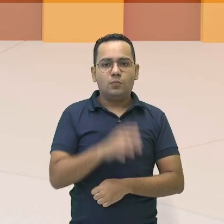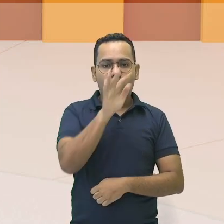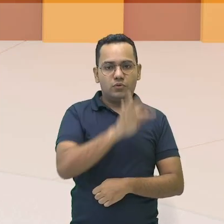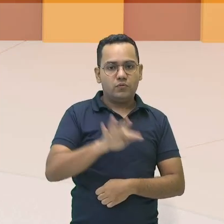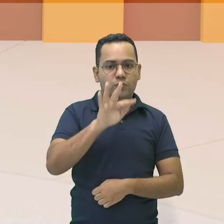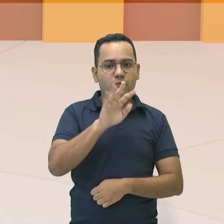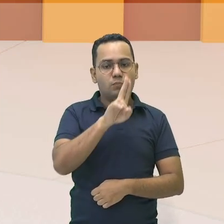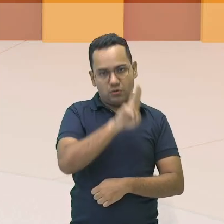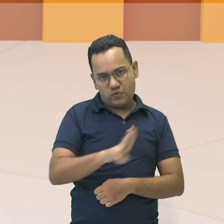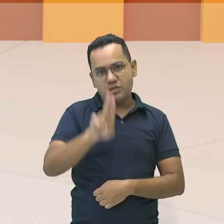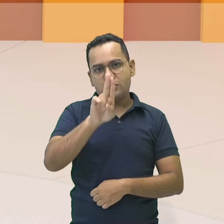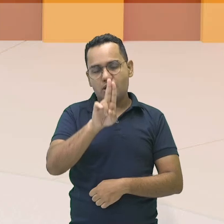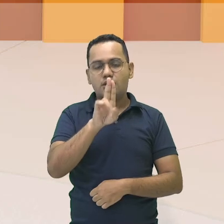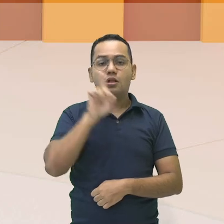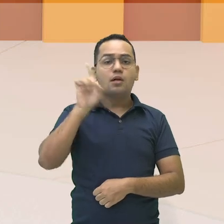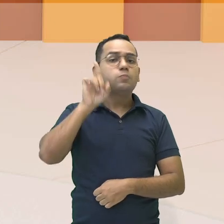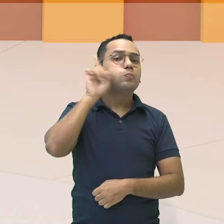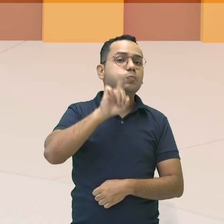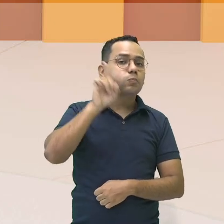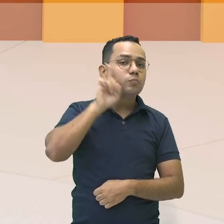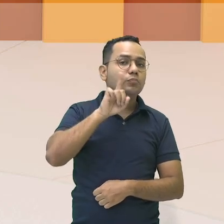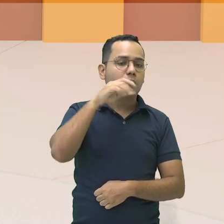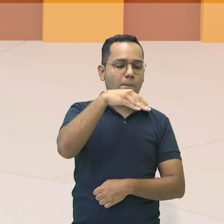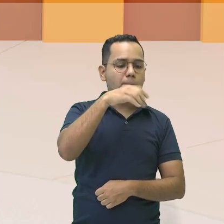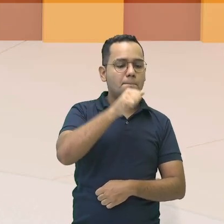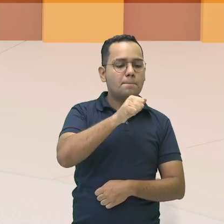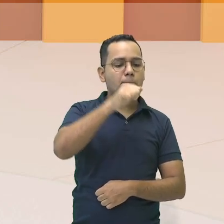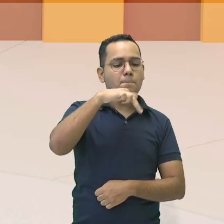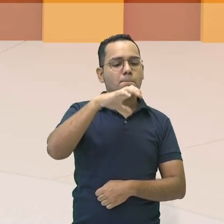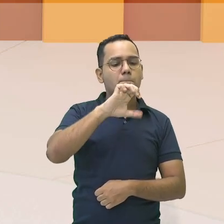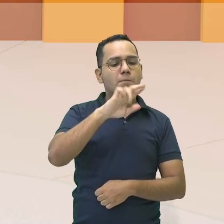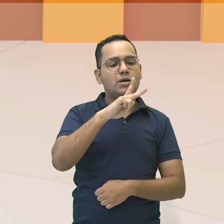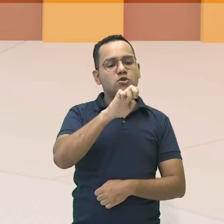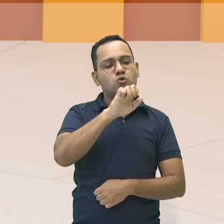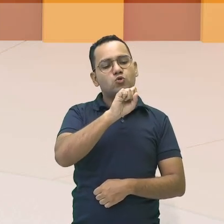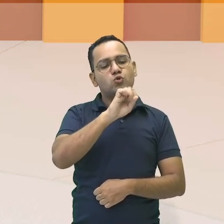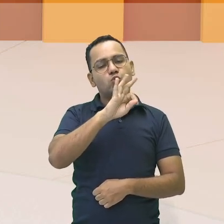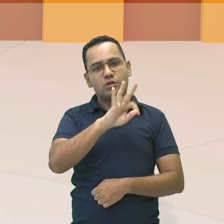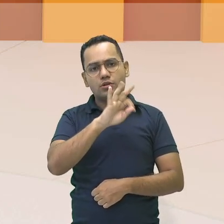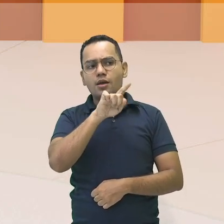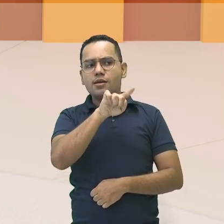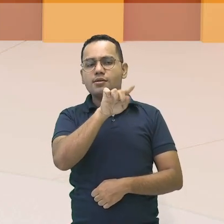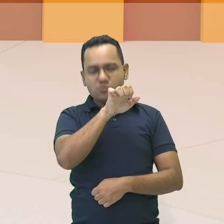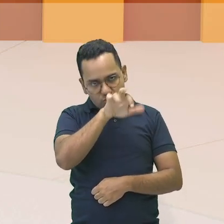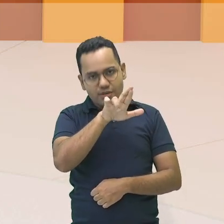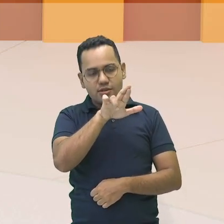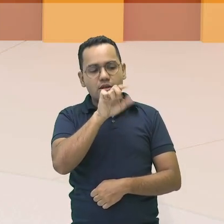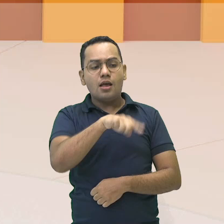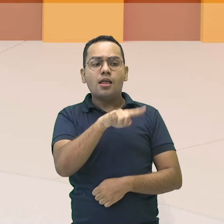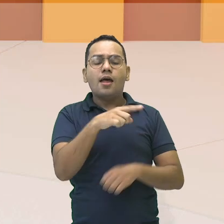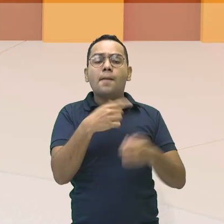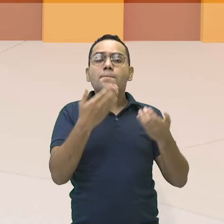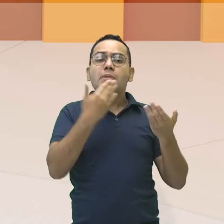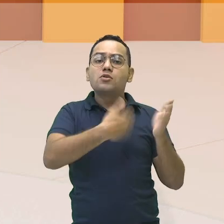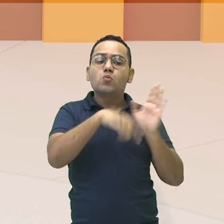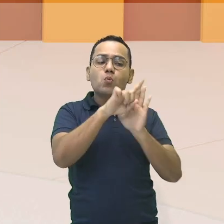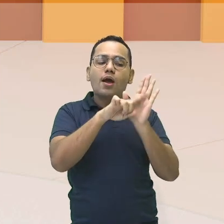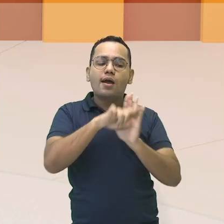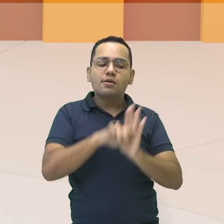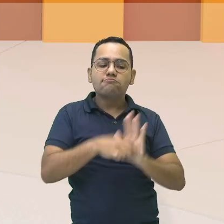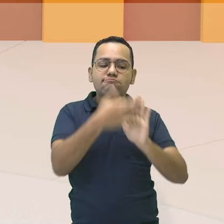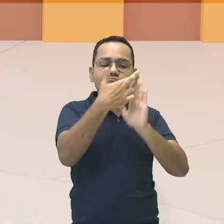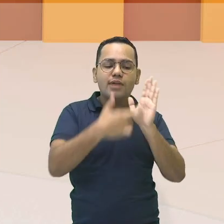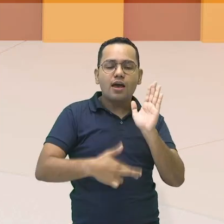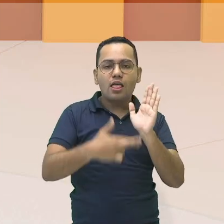a Universidade de Massachusetts, para produzir um relatório para verificar como o homem estava aproveitando os recursos naturais,